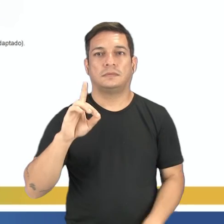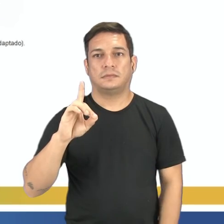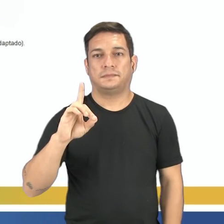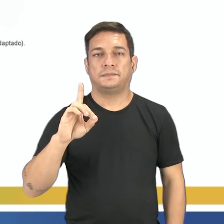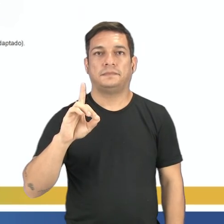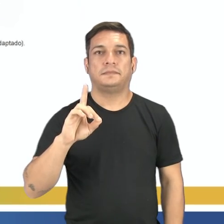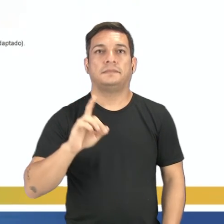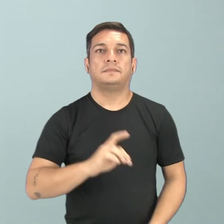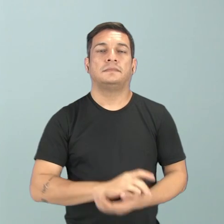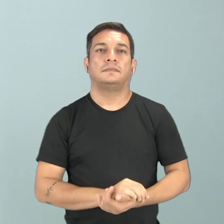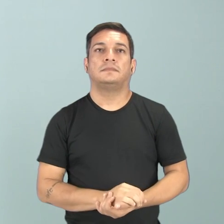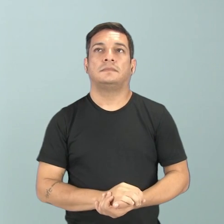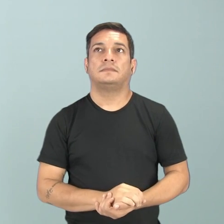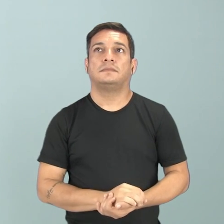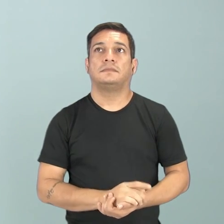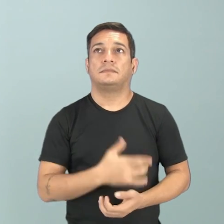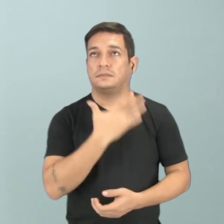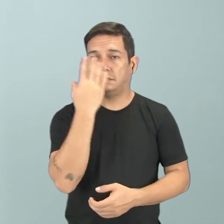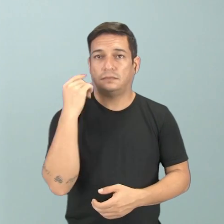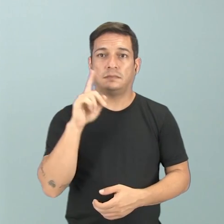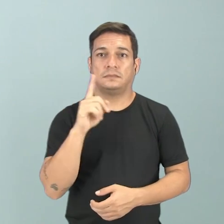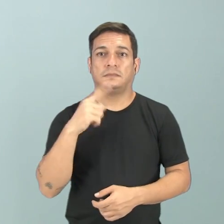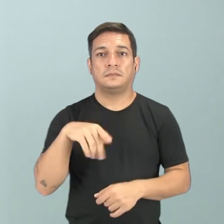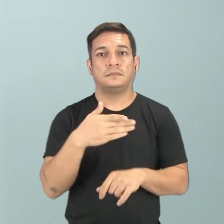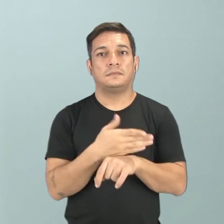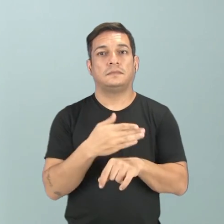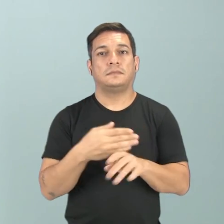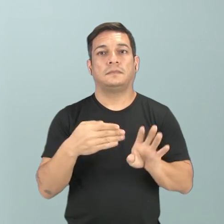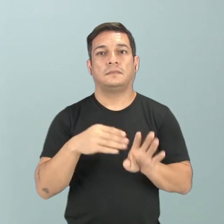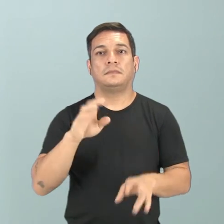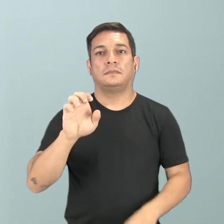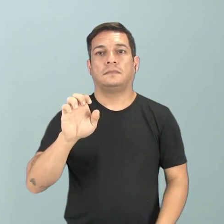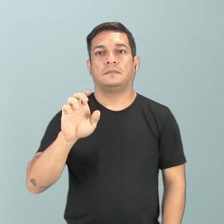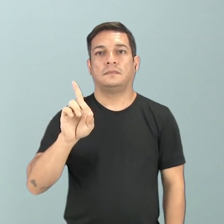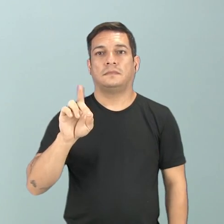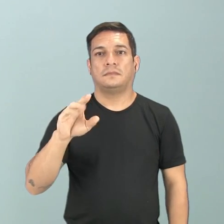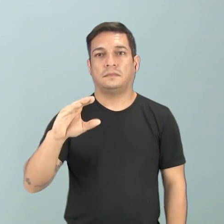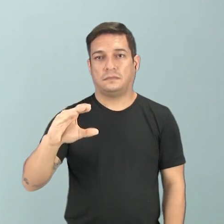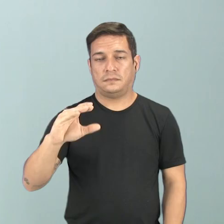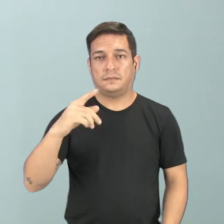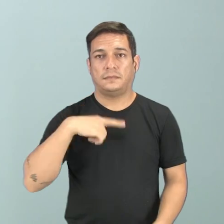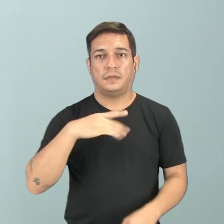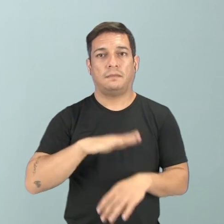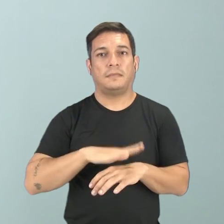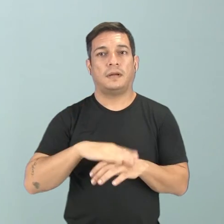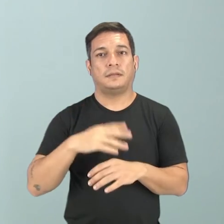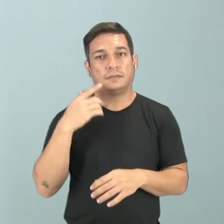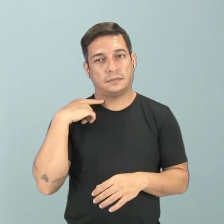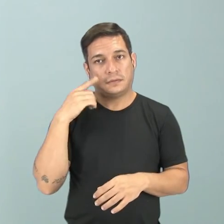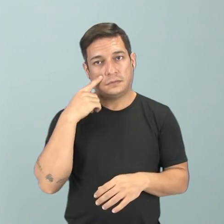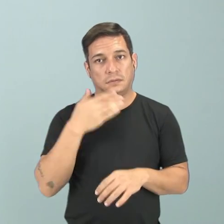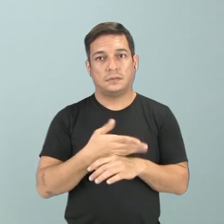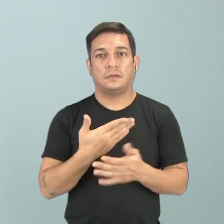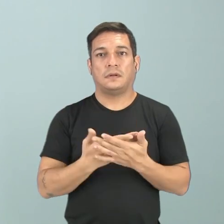D. Galera, não esqueça de você acessar a plataforma Eduque para ter mais acesso a